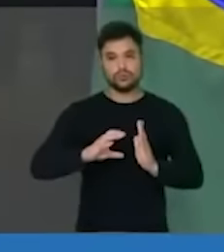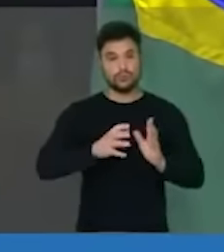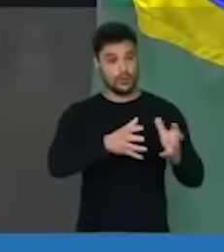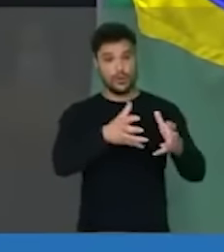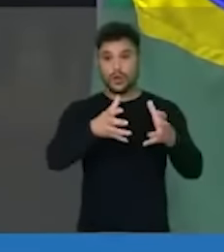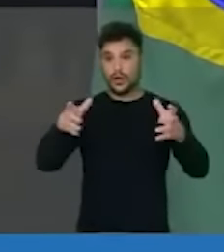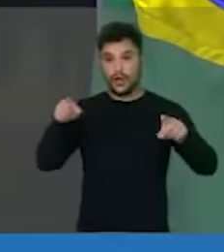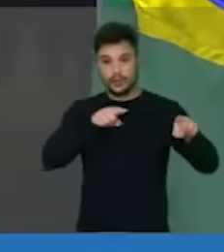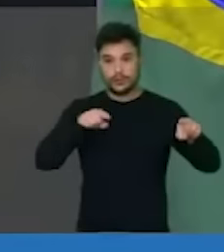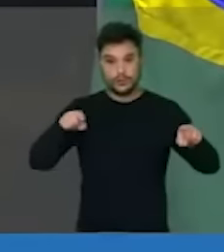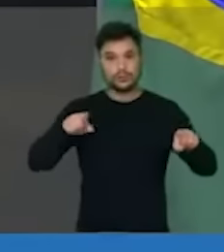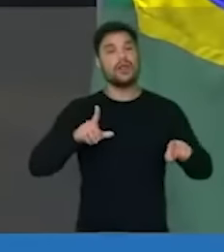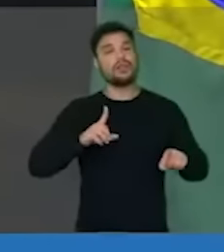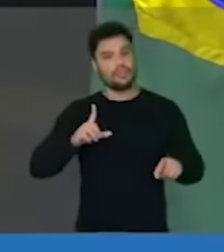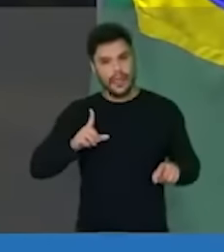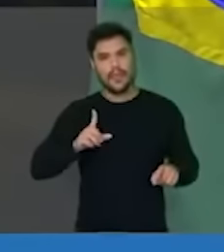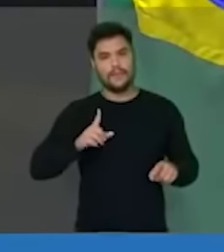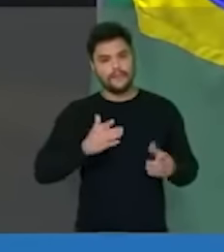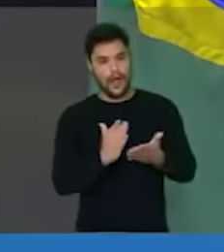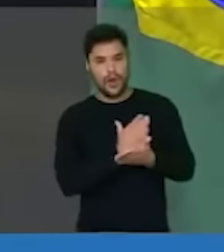partidos, fizemos uma série de